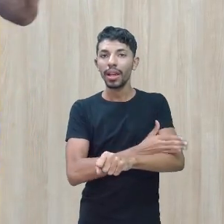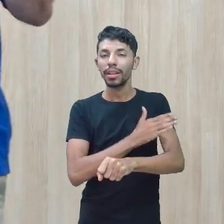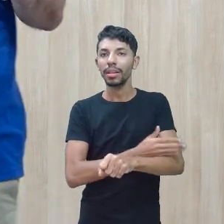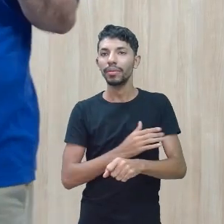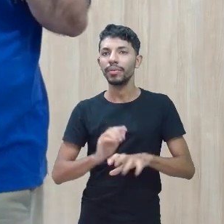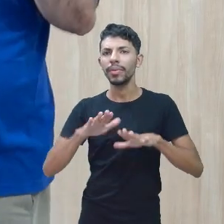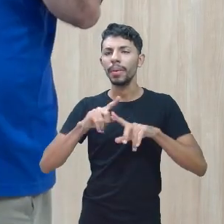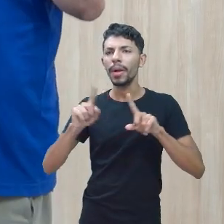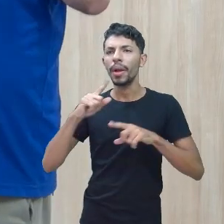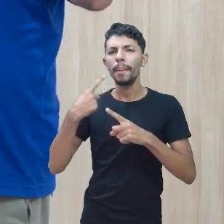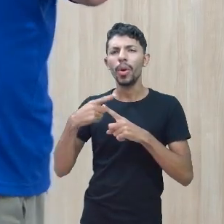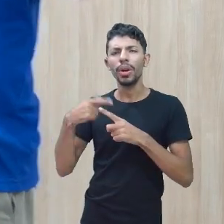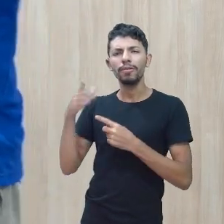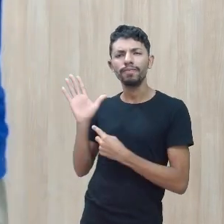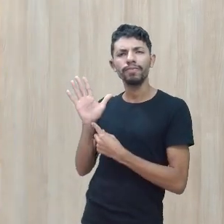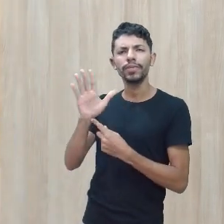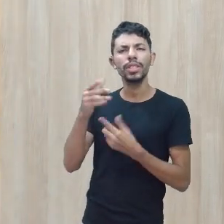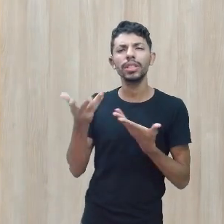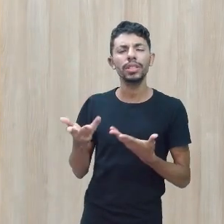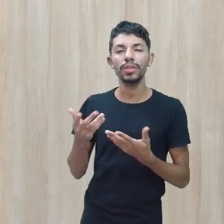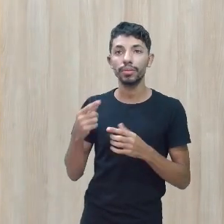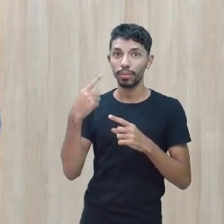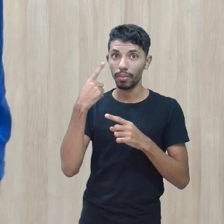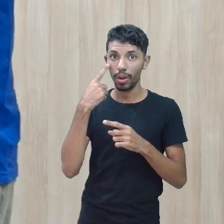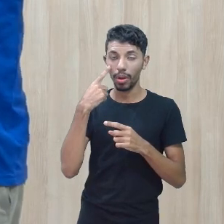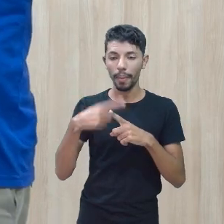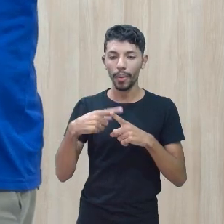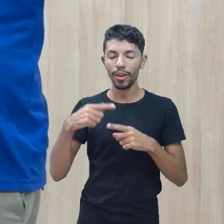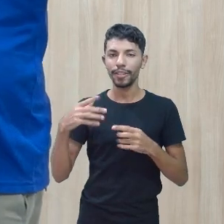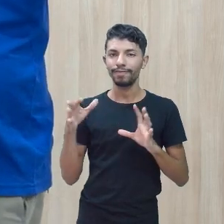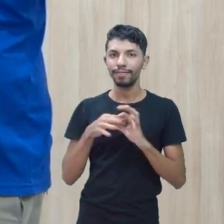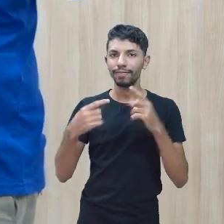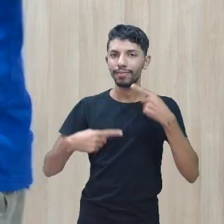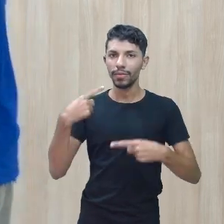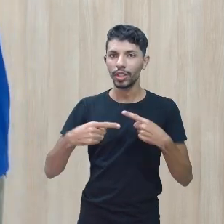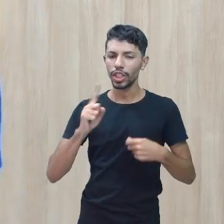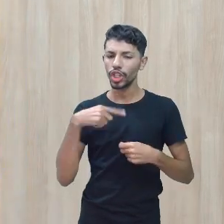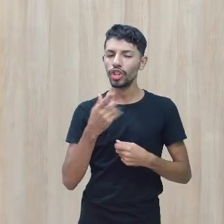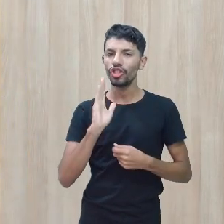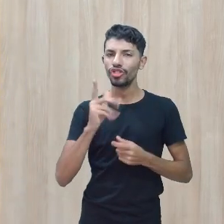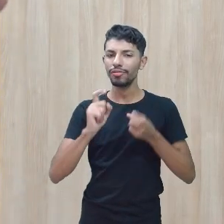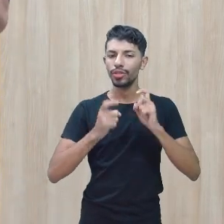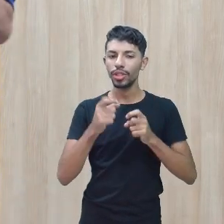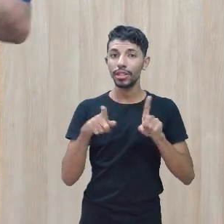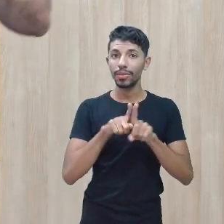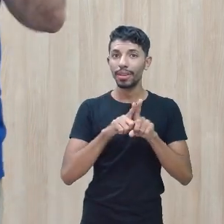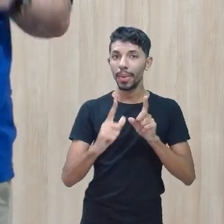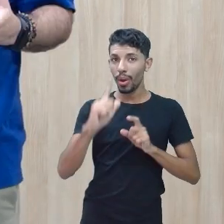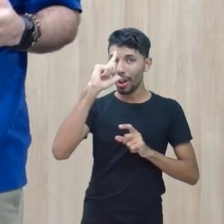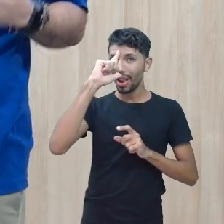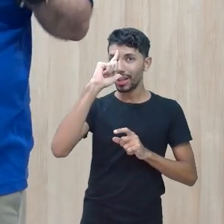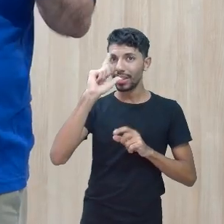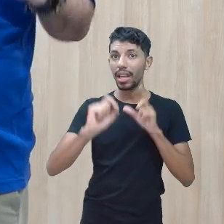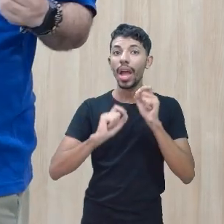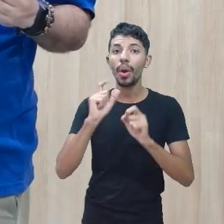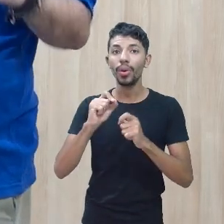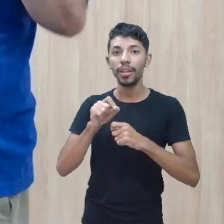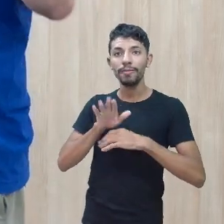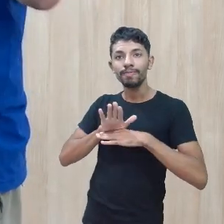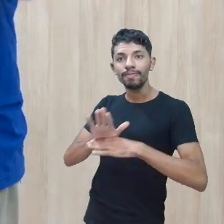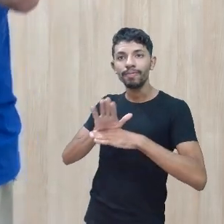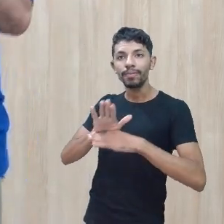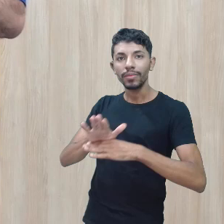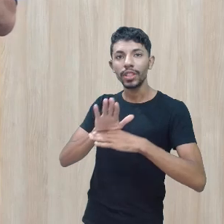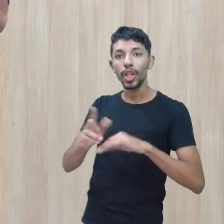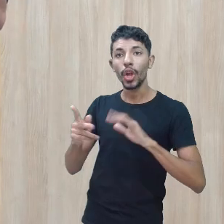por exemplo, tanto a política, como nós já mencionamos, como o latim, são contribuições dos romanos.